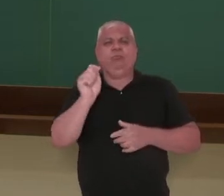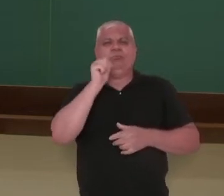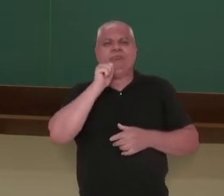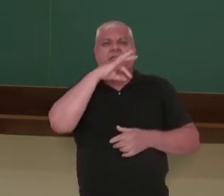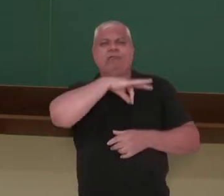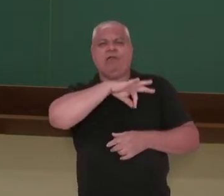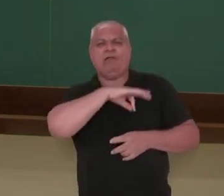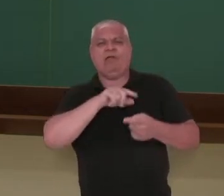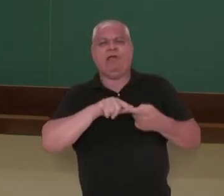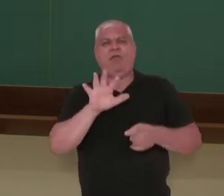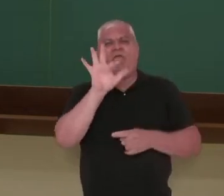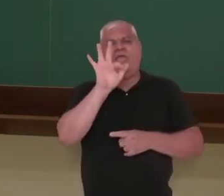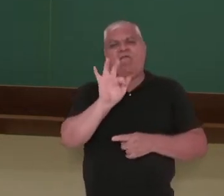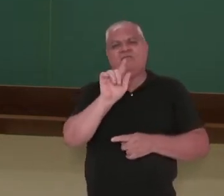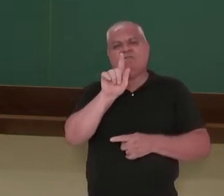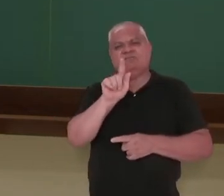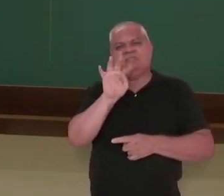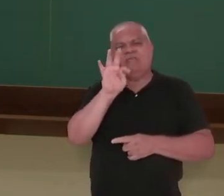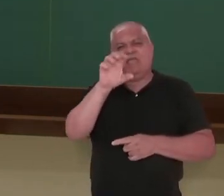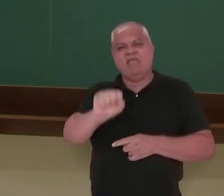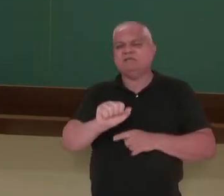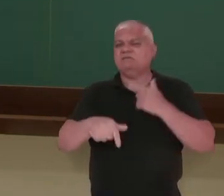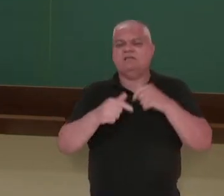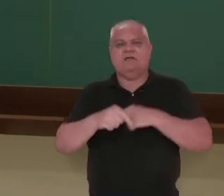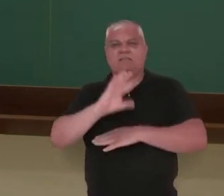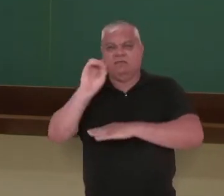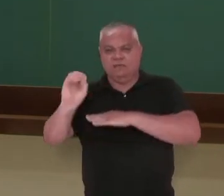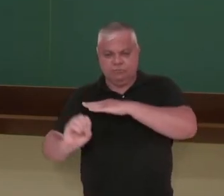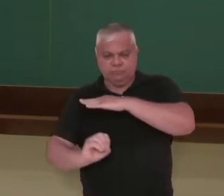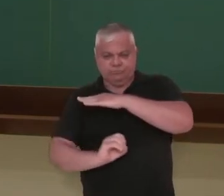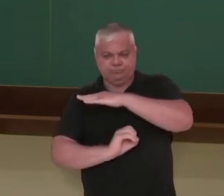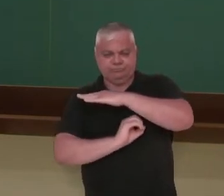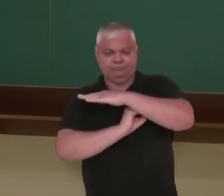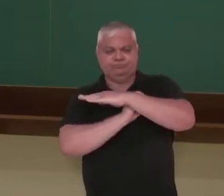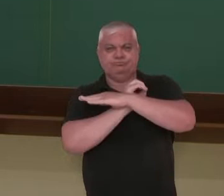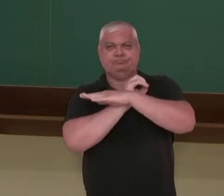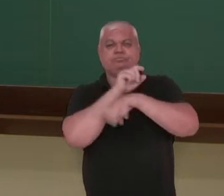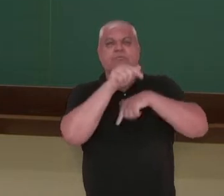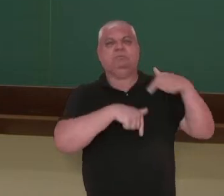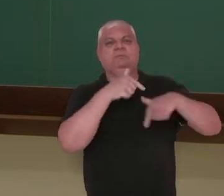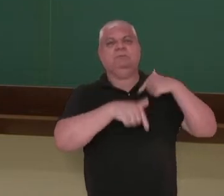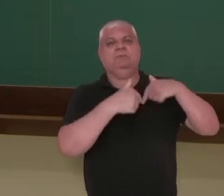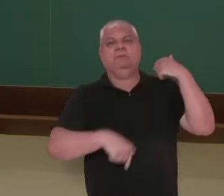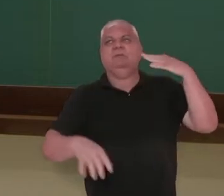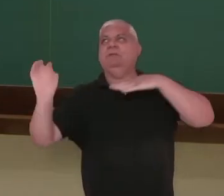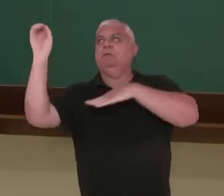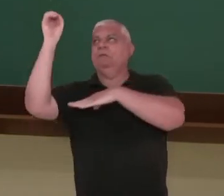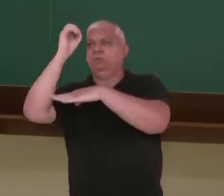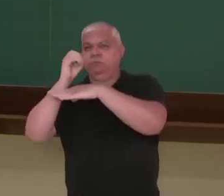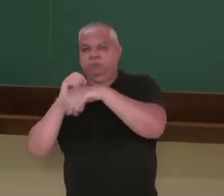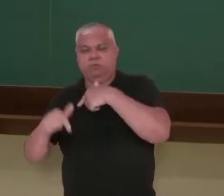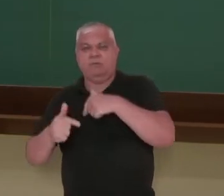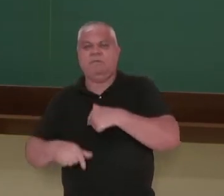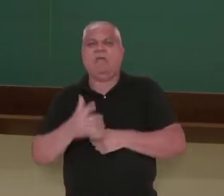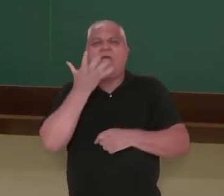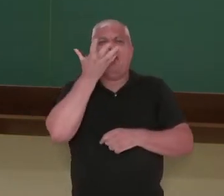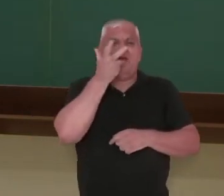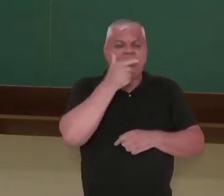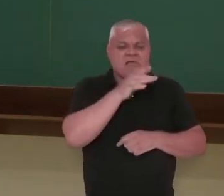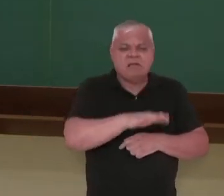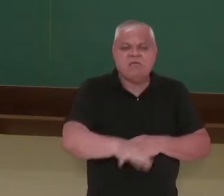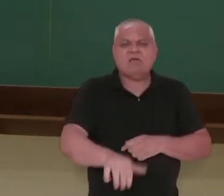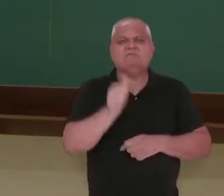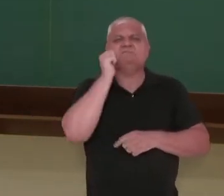de trabalho. Então, a pessoa começava a trabalhar quando o sol nascia, terminava de trabalhar quando o sol desaparecia. Tinha criança trabalhando, tinha mulheres grávidas trabalhando, a pessoa sofria